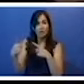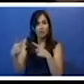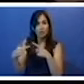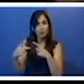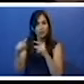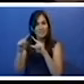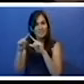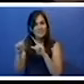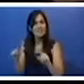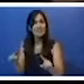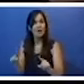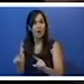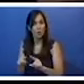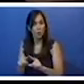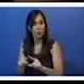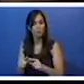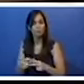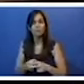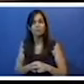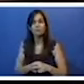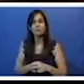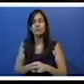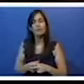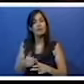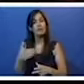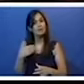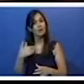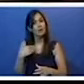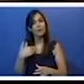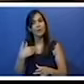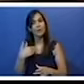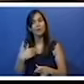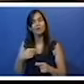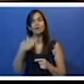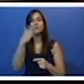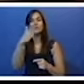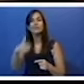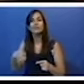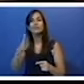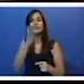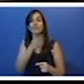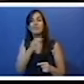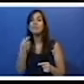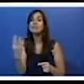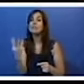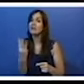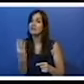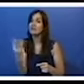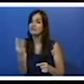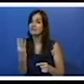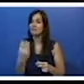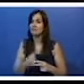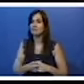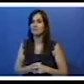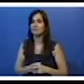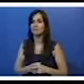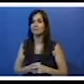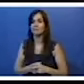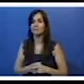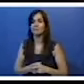nós vimos na atividade anterior então eu vou dividir o meu trapézio em três partes tá vendo